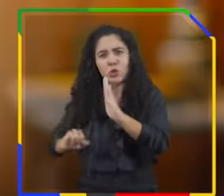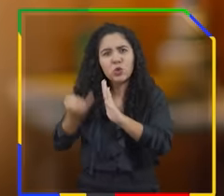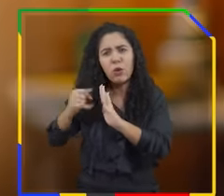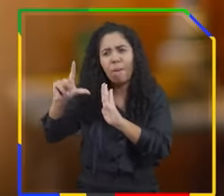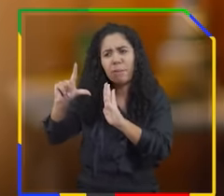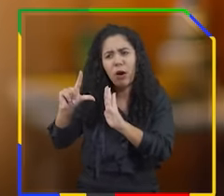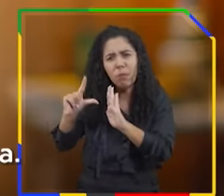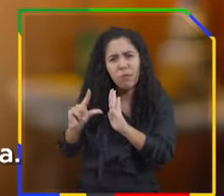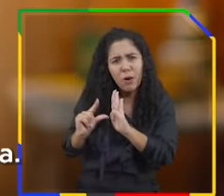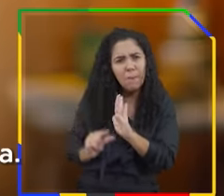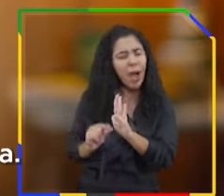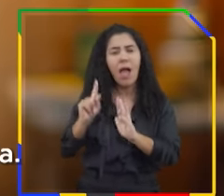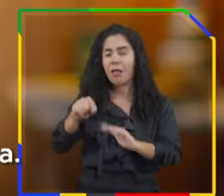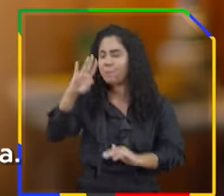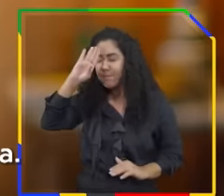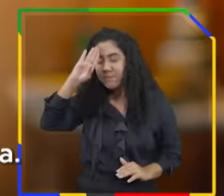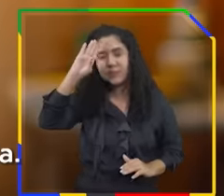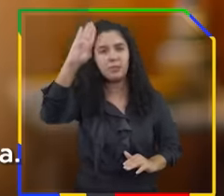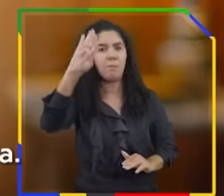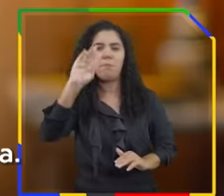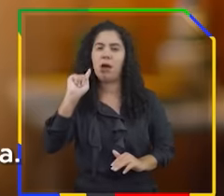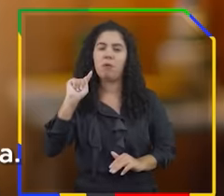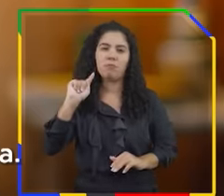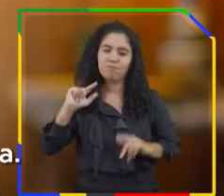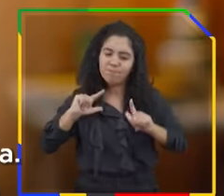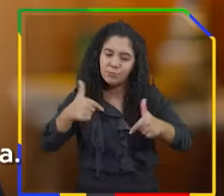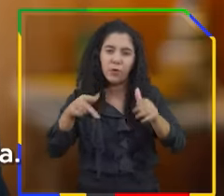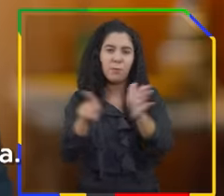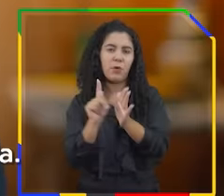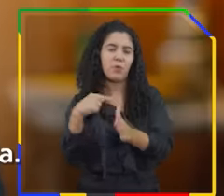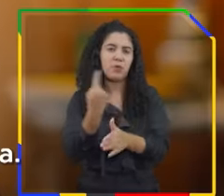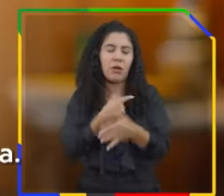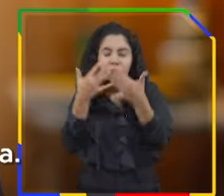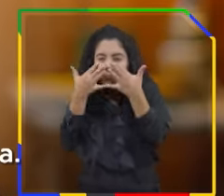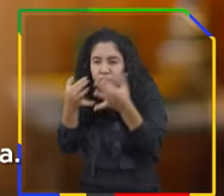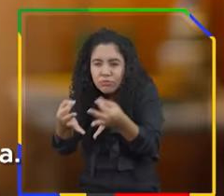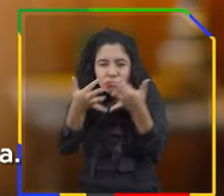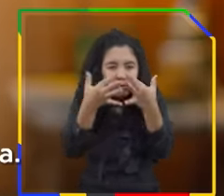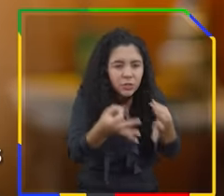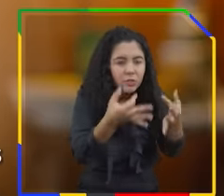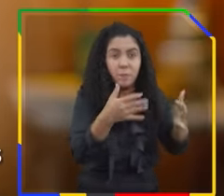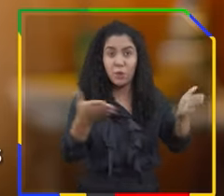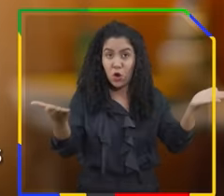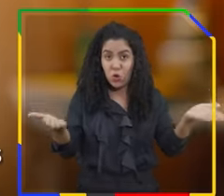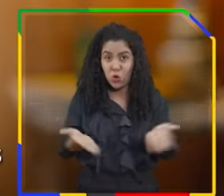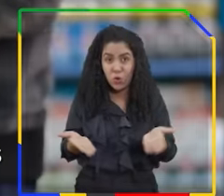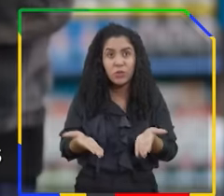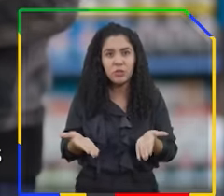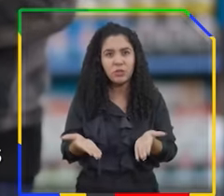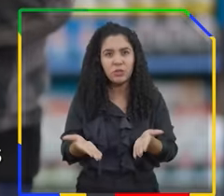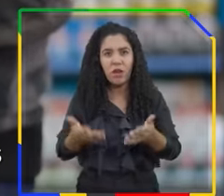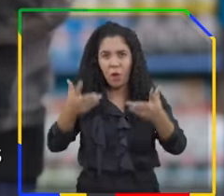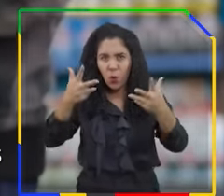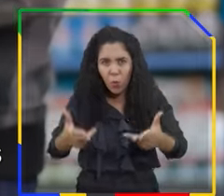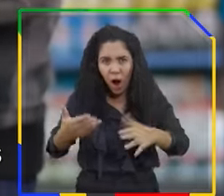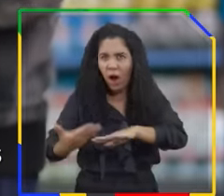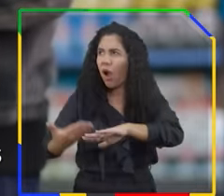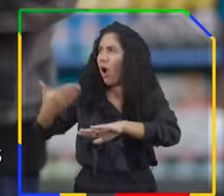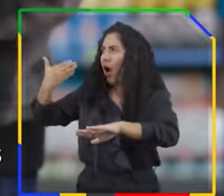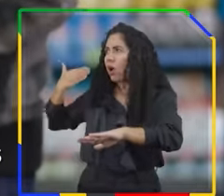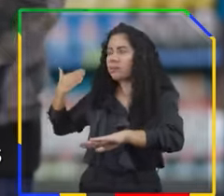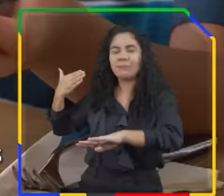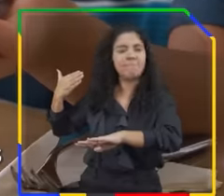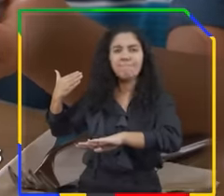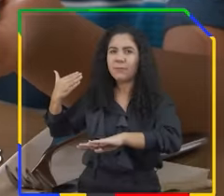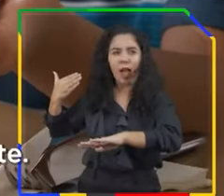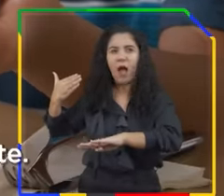mais baixos é parte central do nosso olhar humanista sobre a economia. O Brasil de hoje não é mais o Brasil que fechava